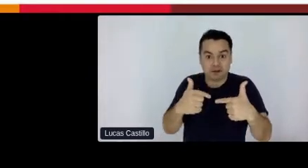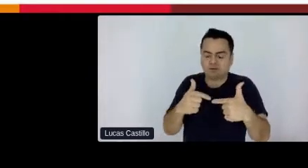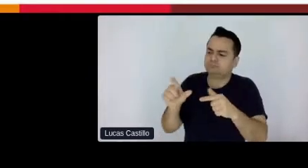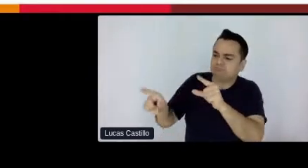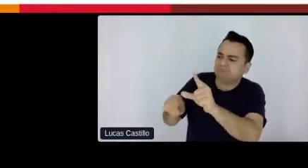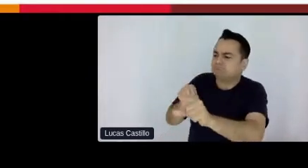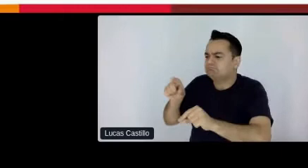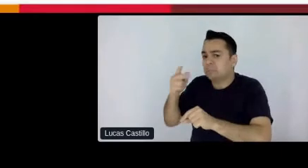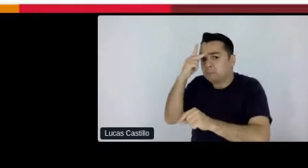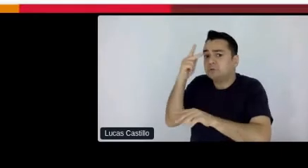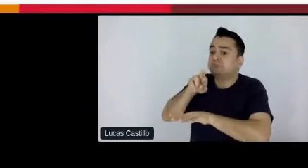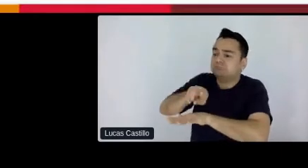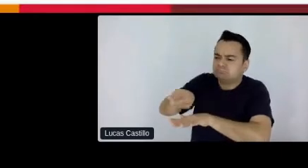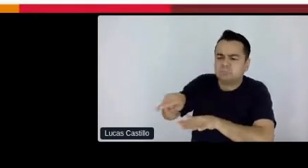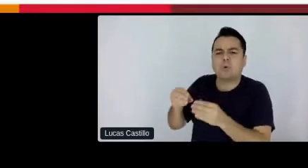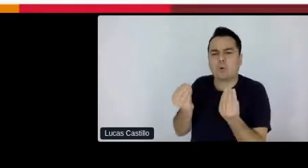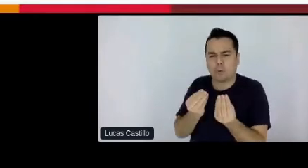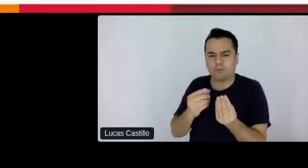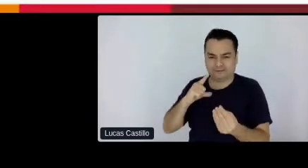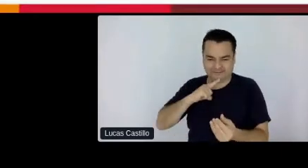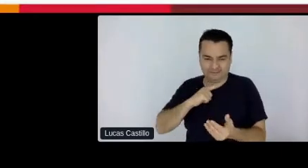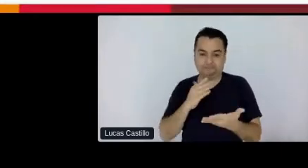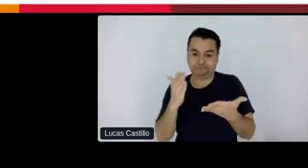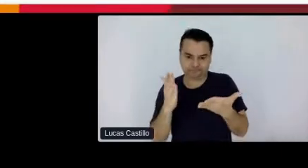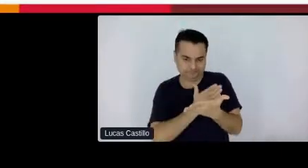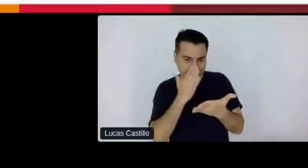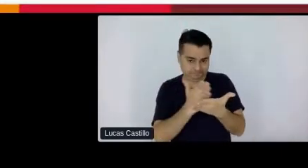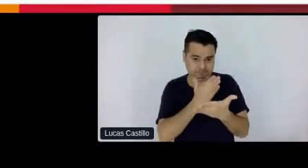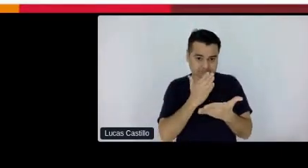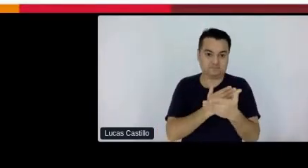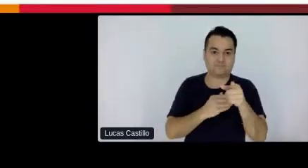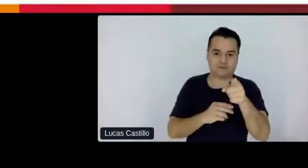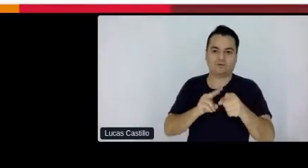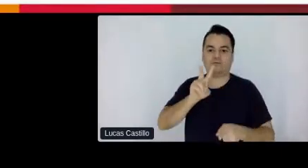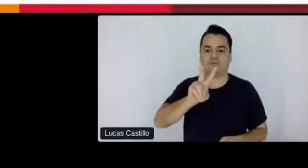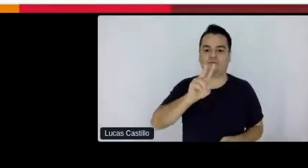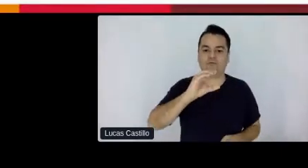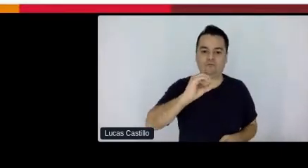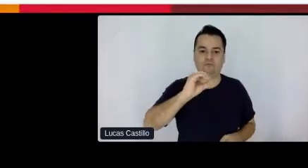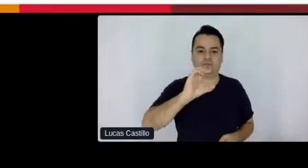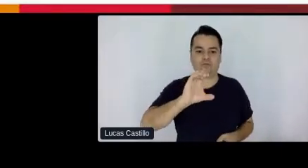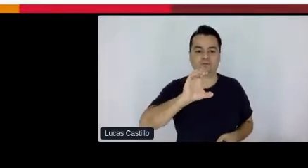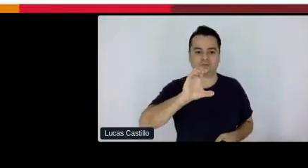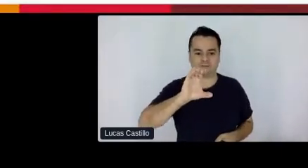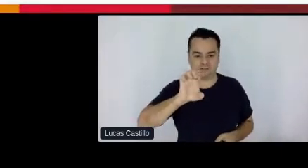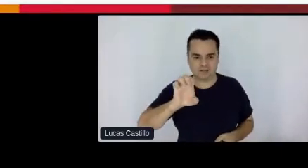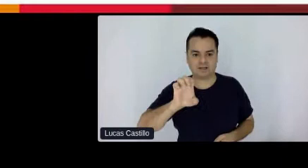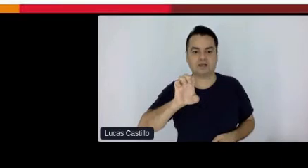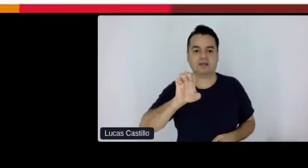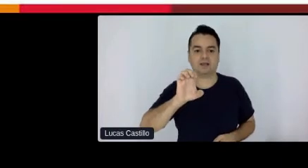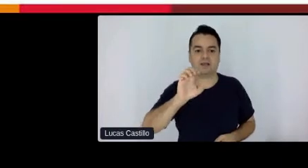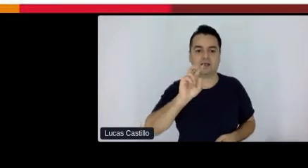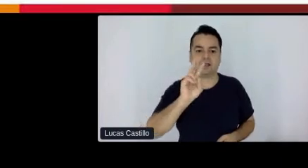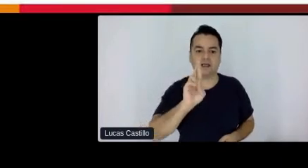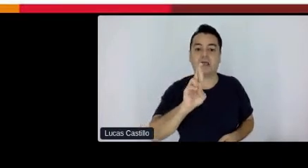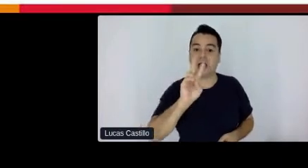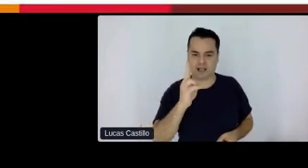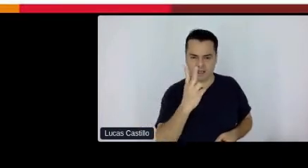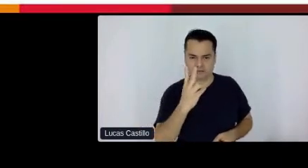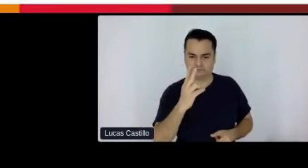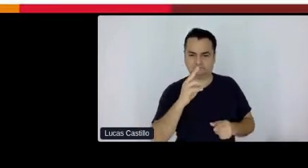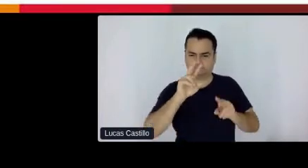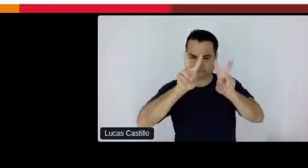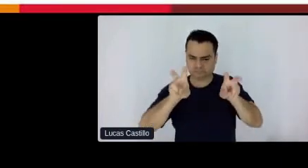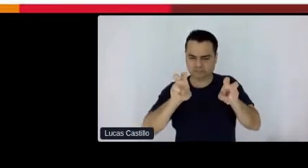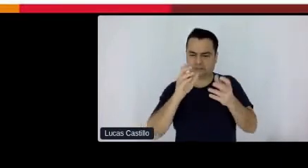um recorte da revista Você RH, que foi uma reportagem que diz assim: as empresas afirmam que querem a diversidade e a